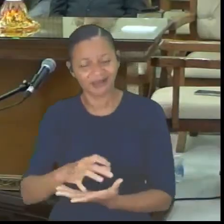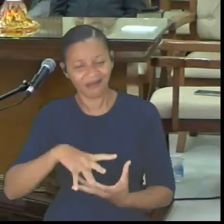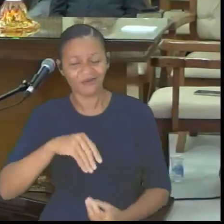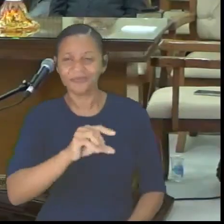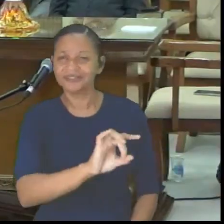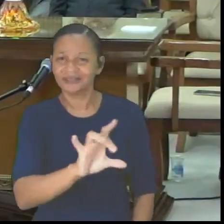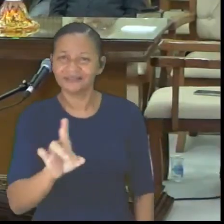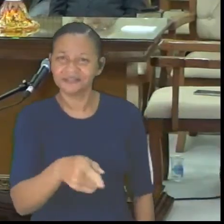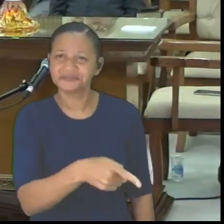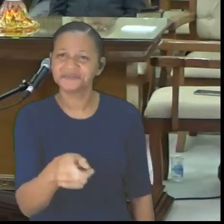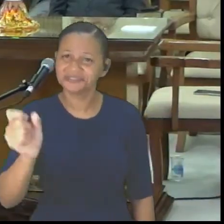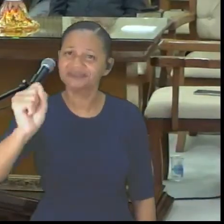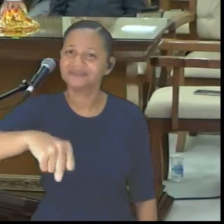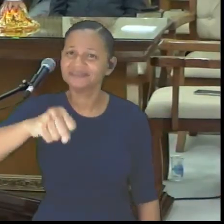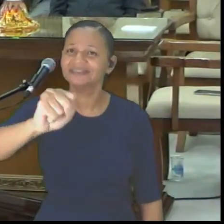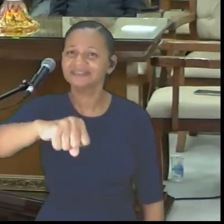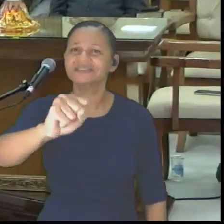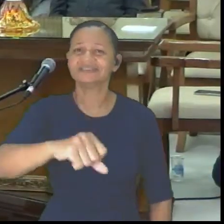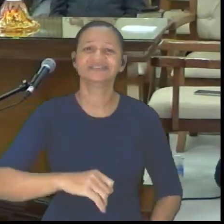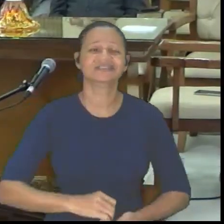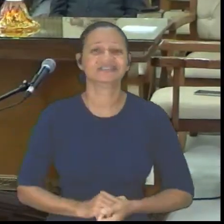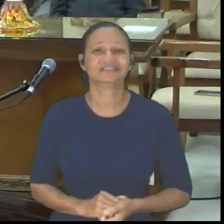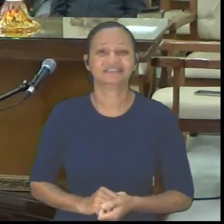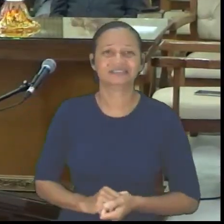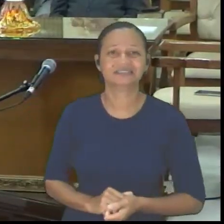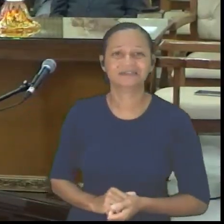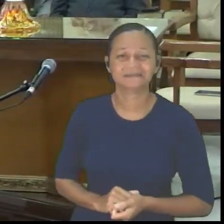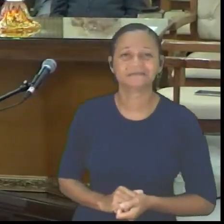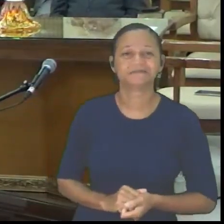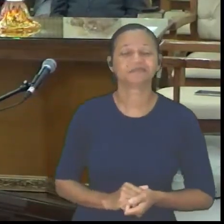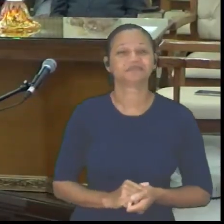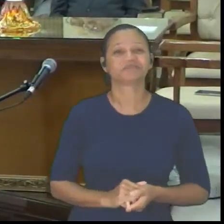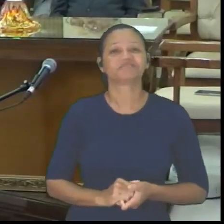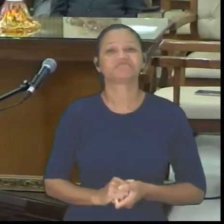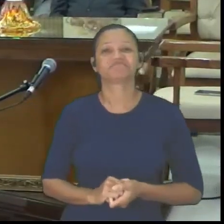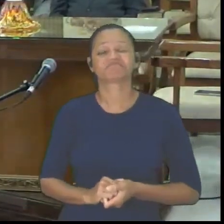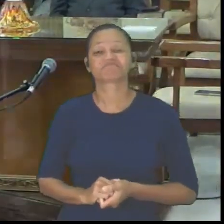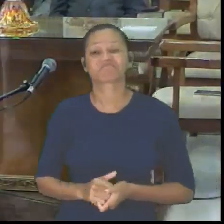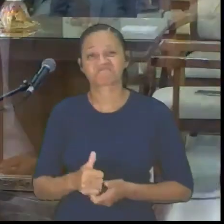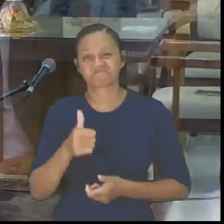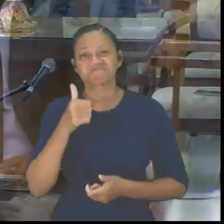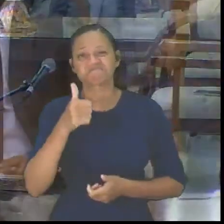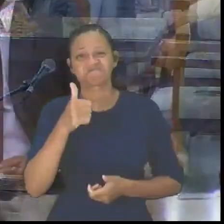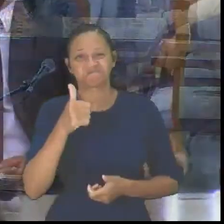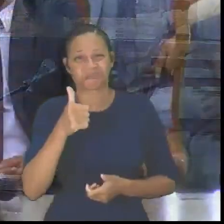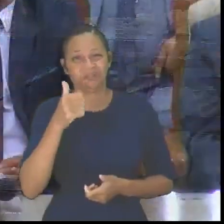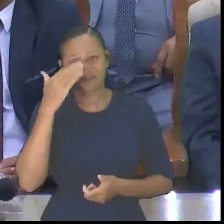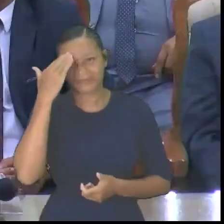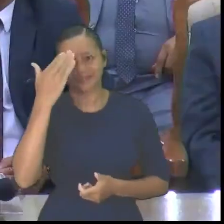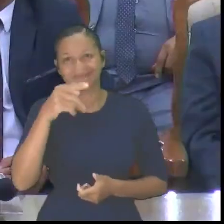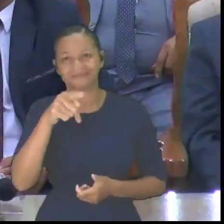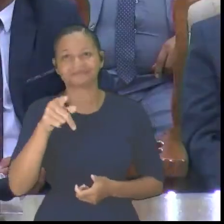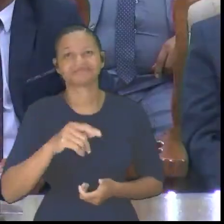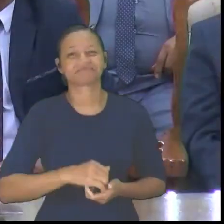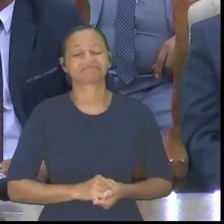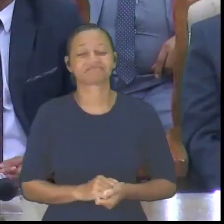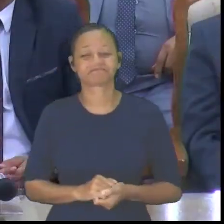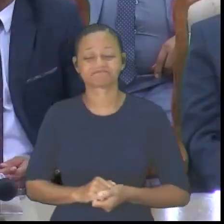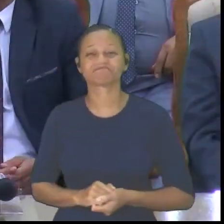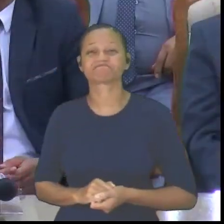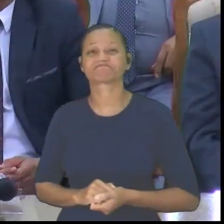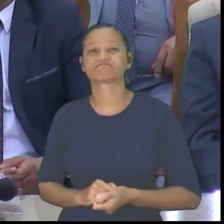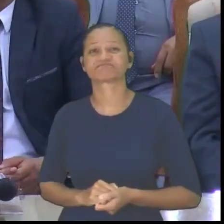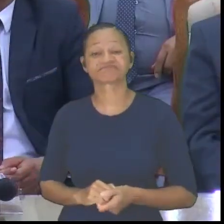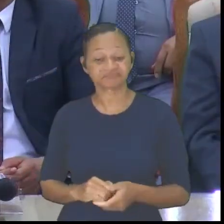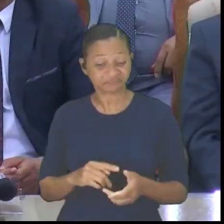Aí aqui, obrigado aí. Aí aqui,